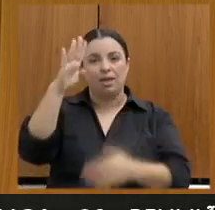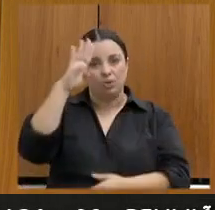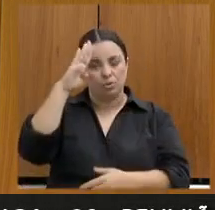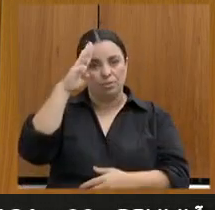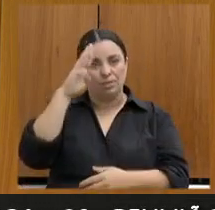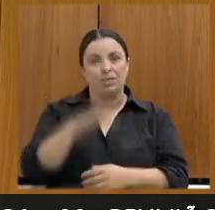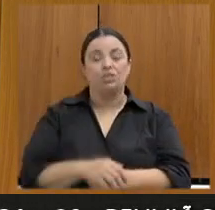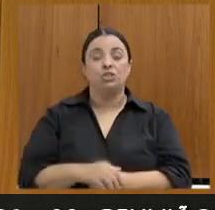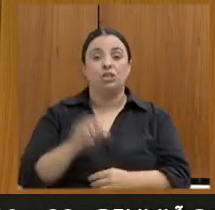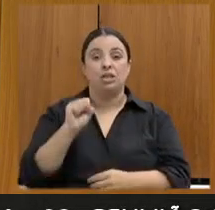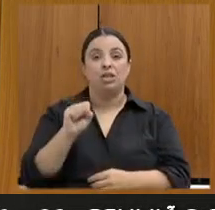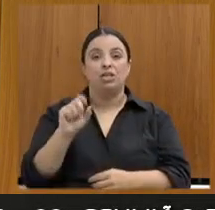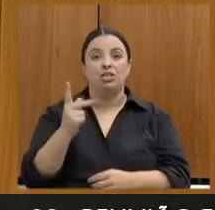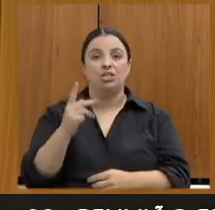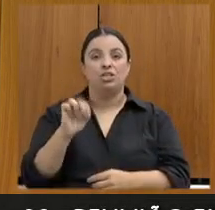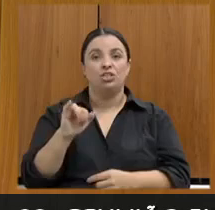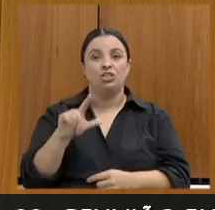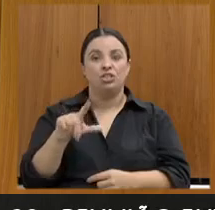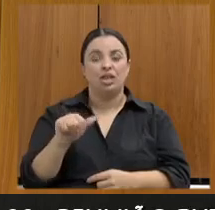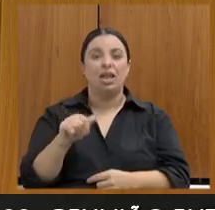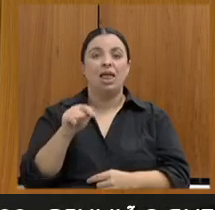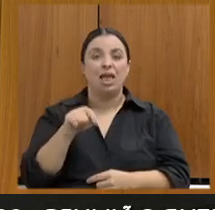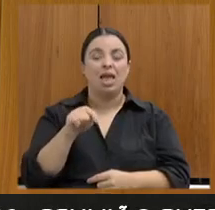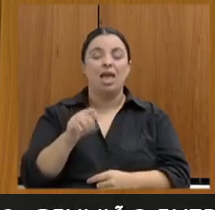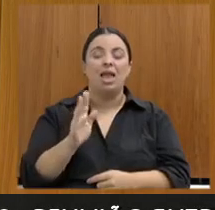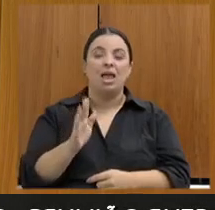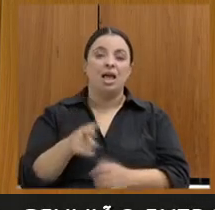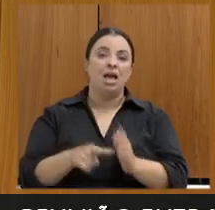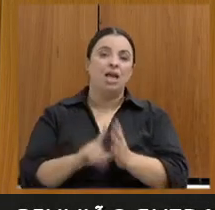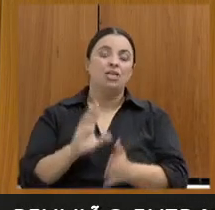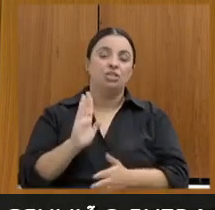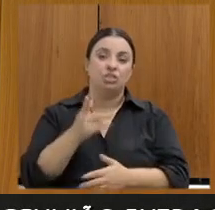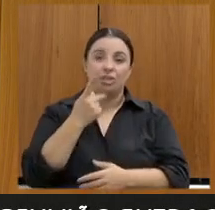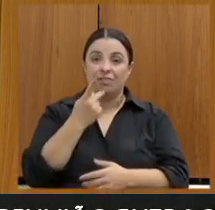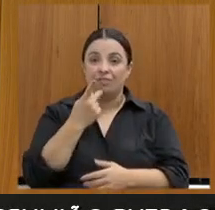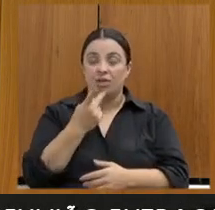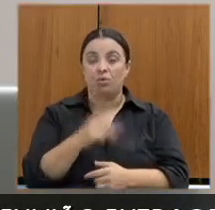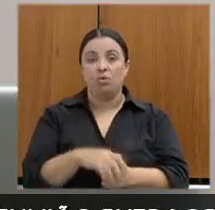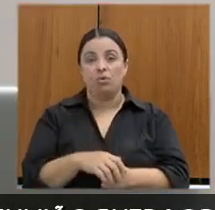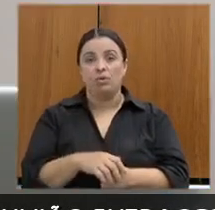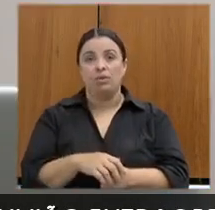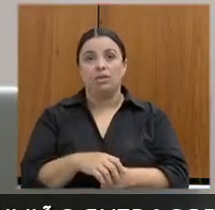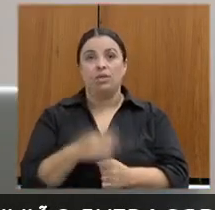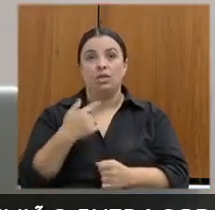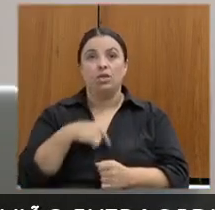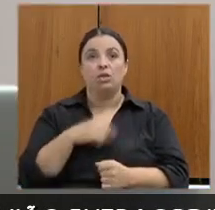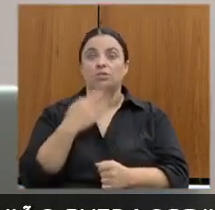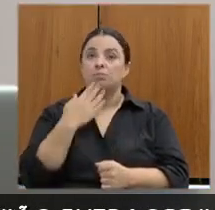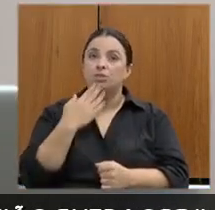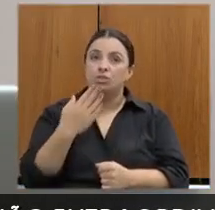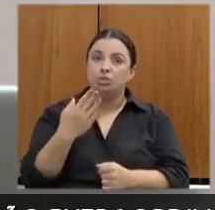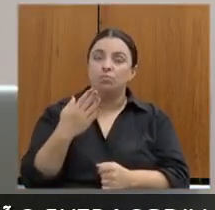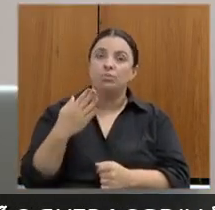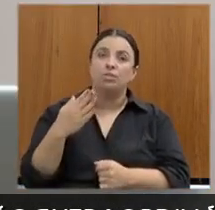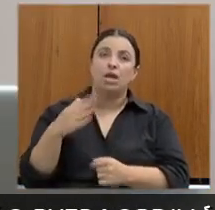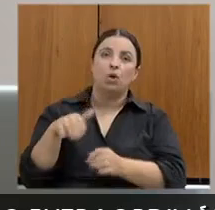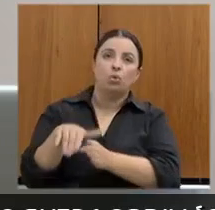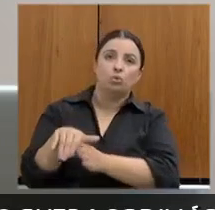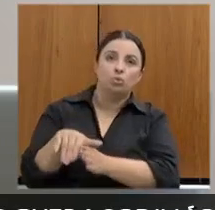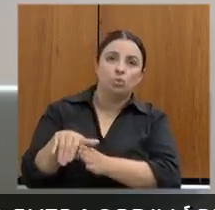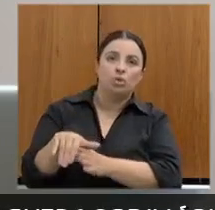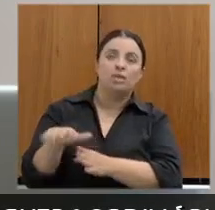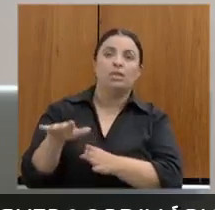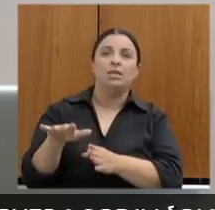delegada Sheila já havia mencionado não é nós pedimos aqui a consultoria e